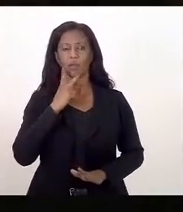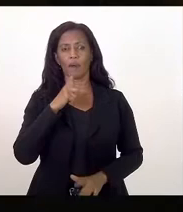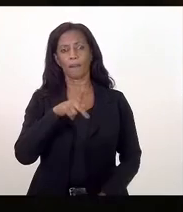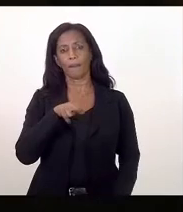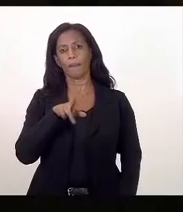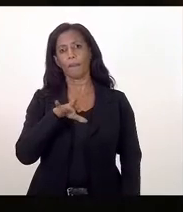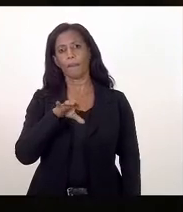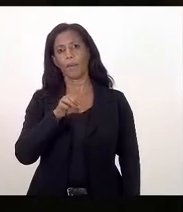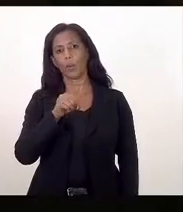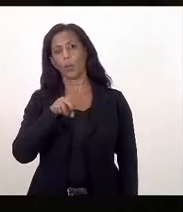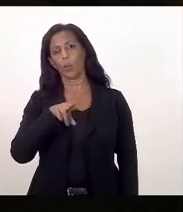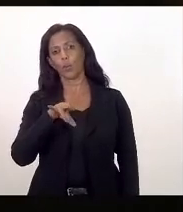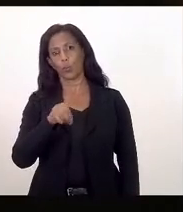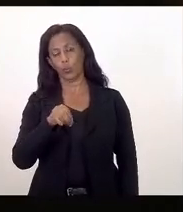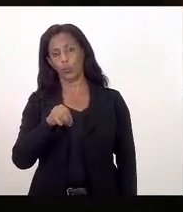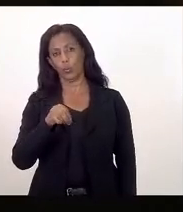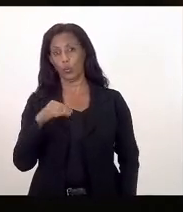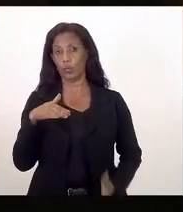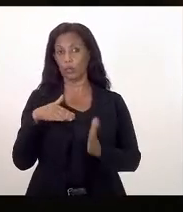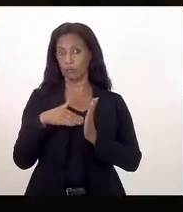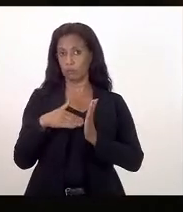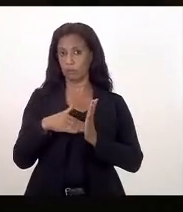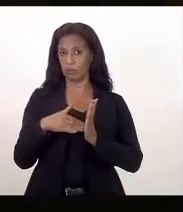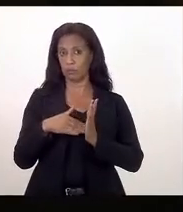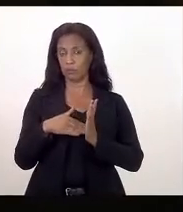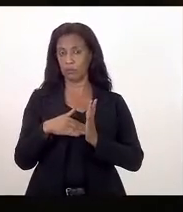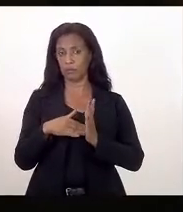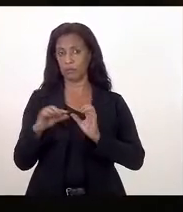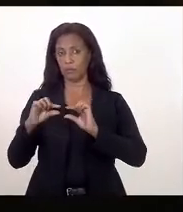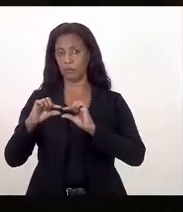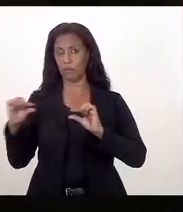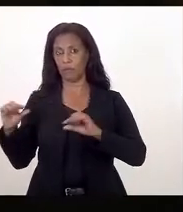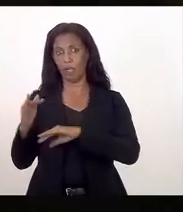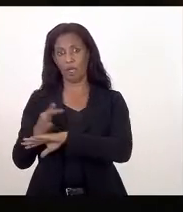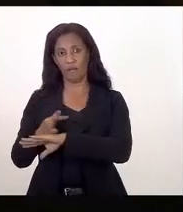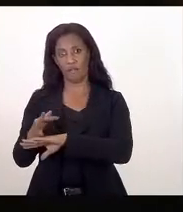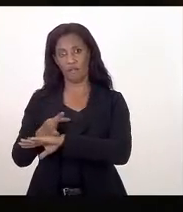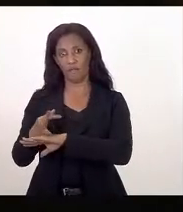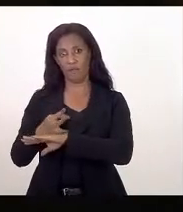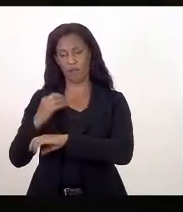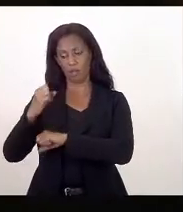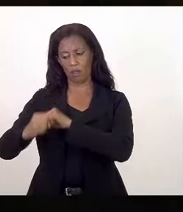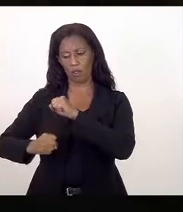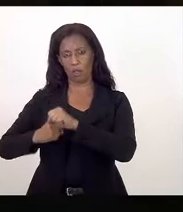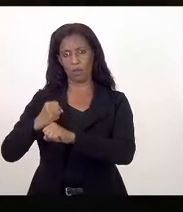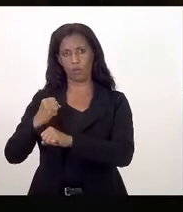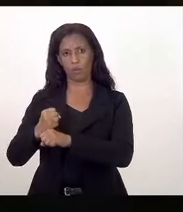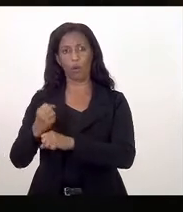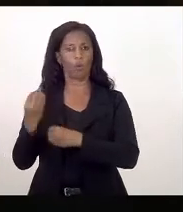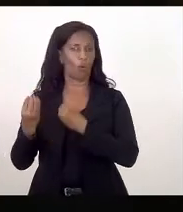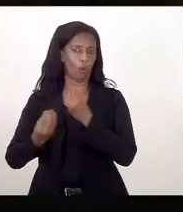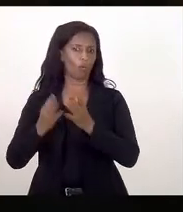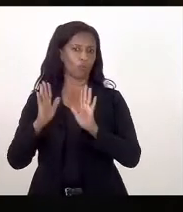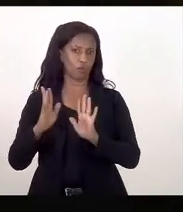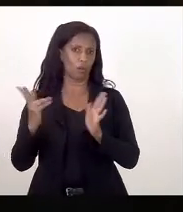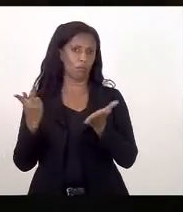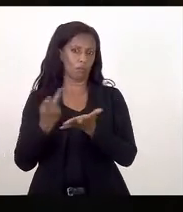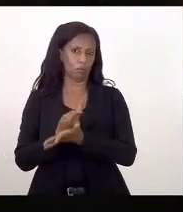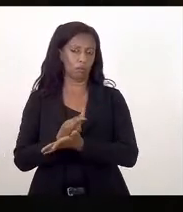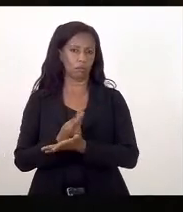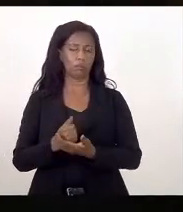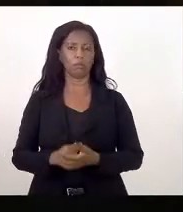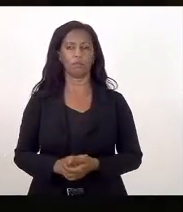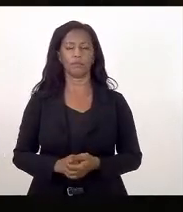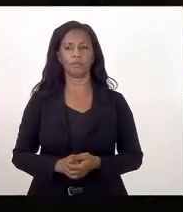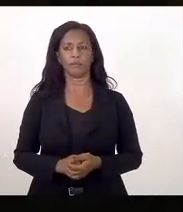indenizatória, limitando-a às férias anuais, como já que ocorreu, como já